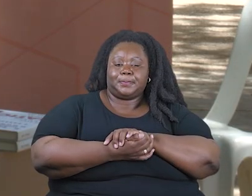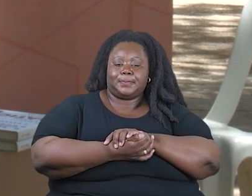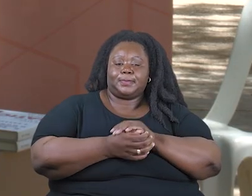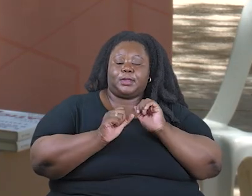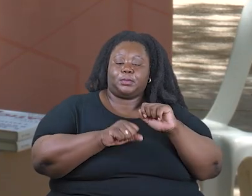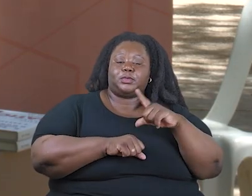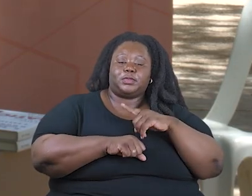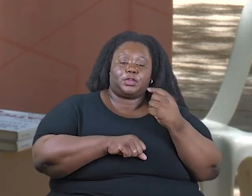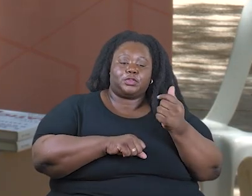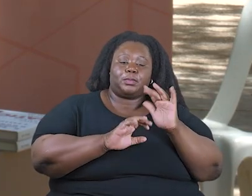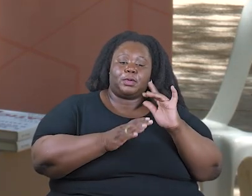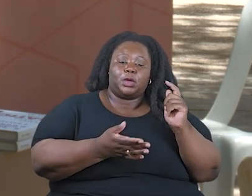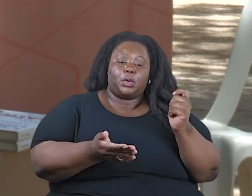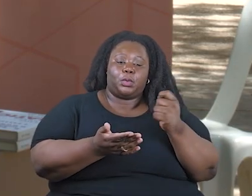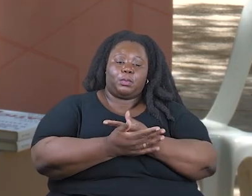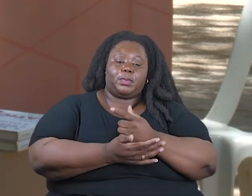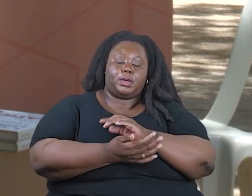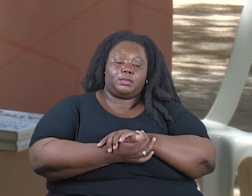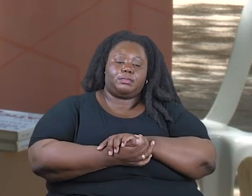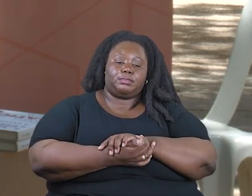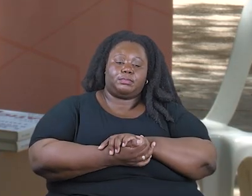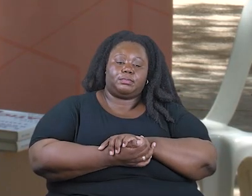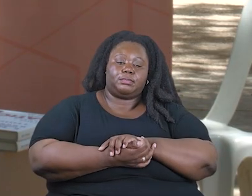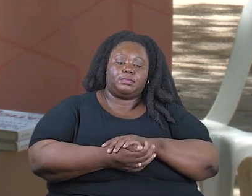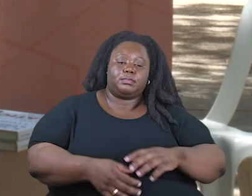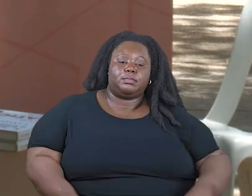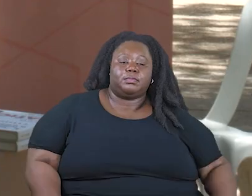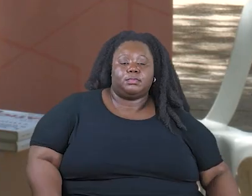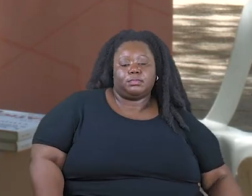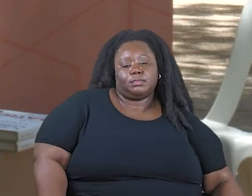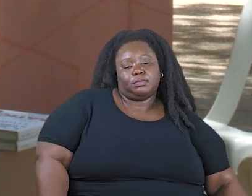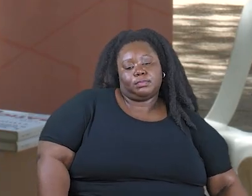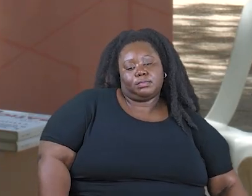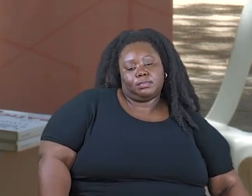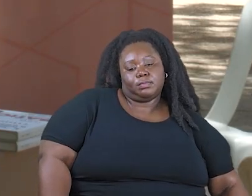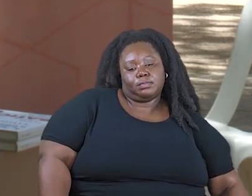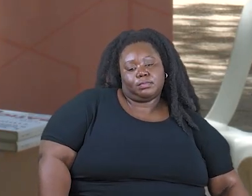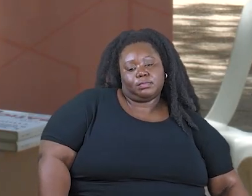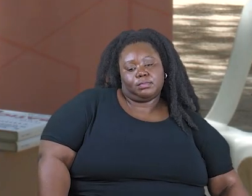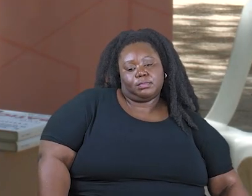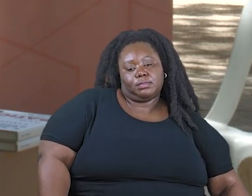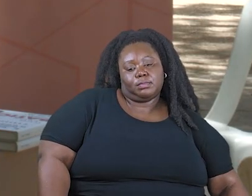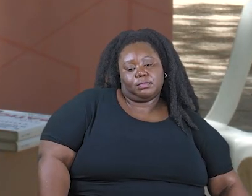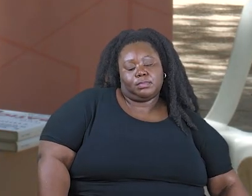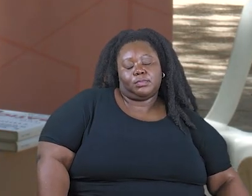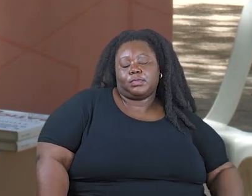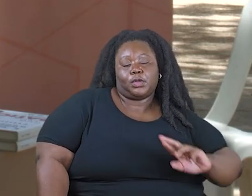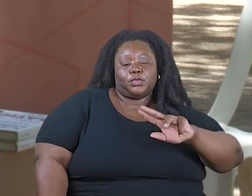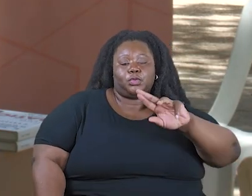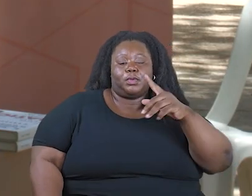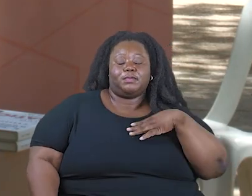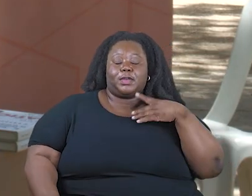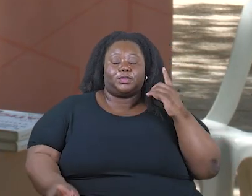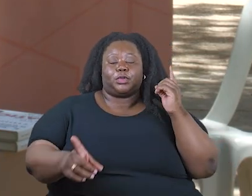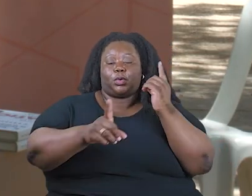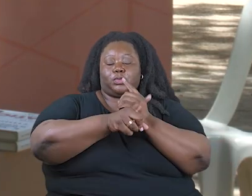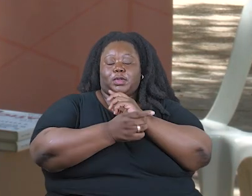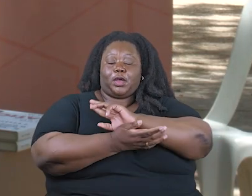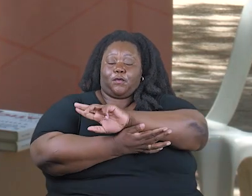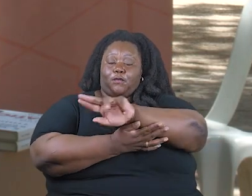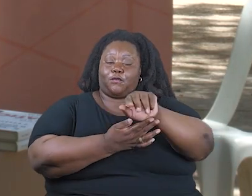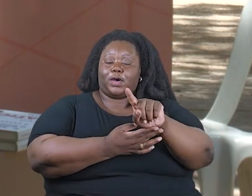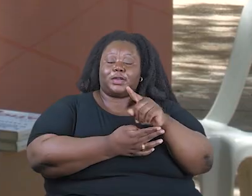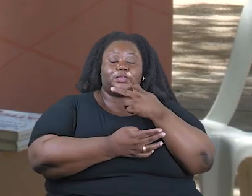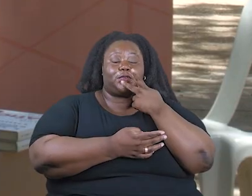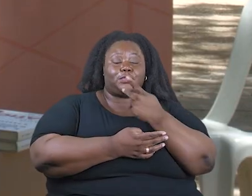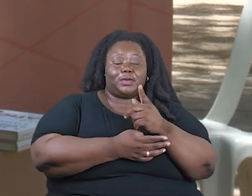eu posso estar com dinheiro agora para comprar, mas não é fácil encontrar esses múltiplos. Como eu